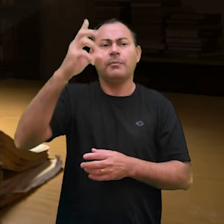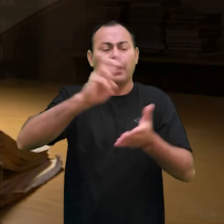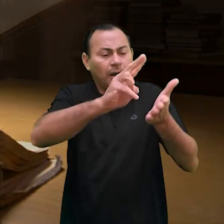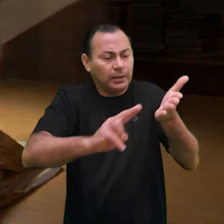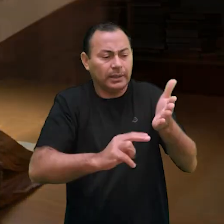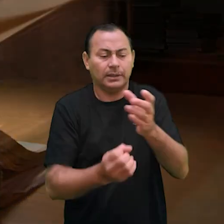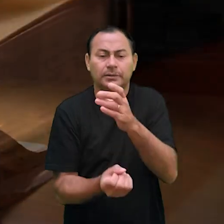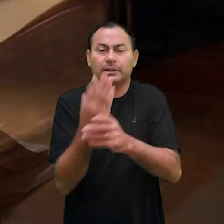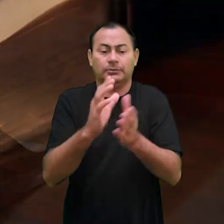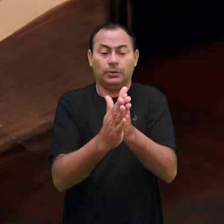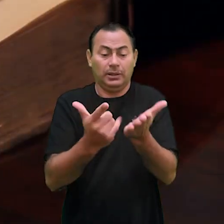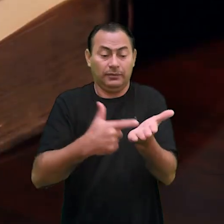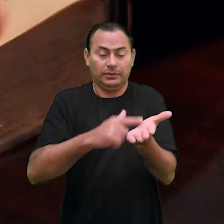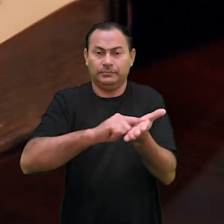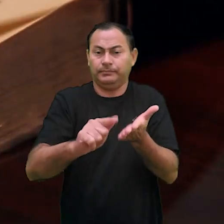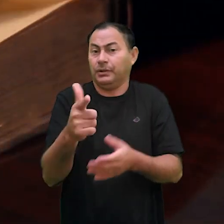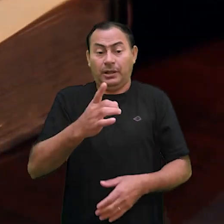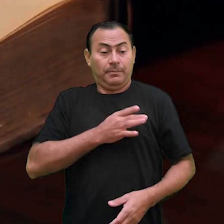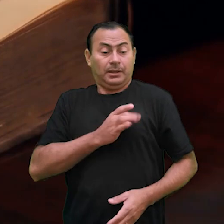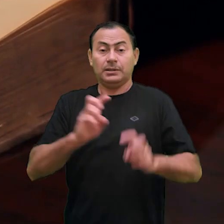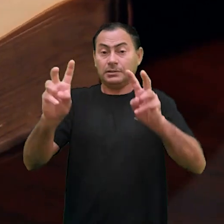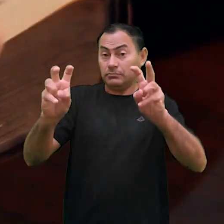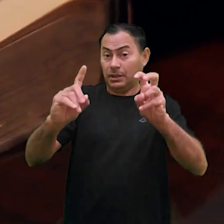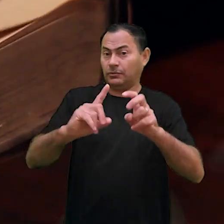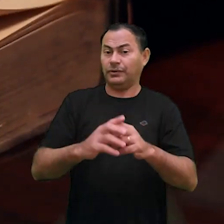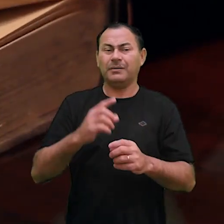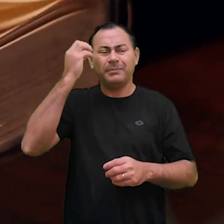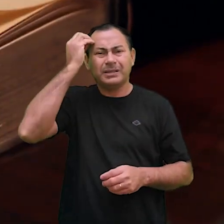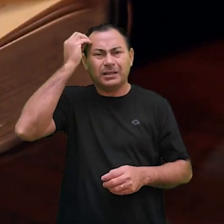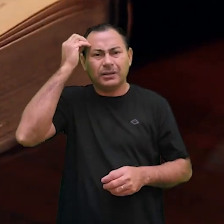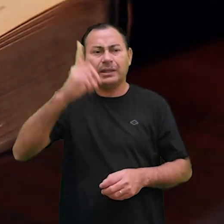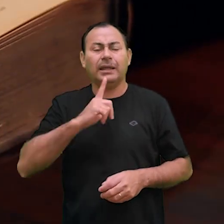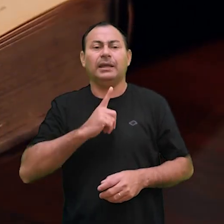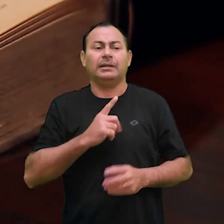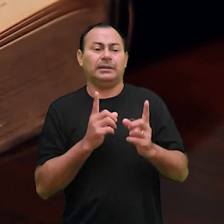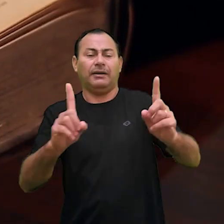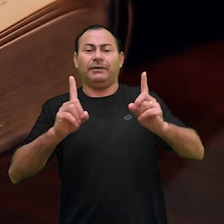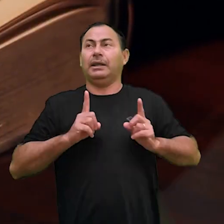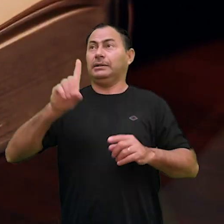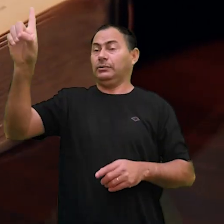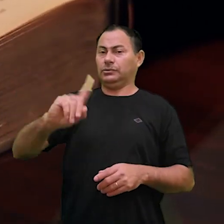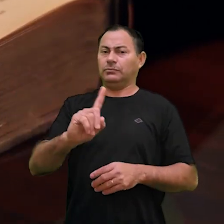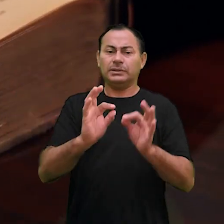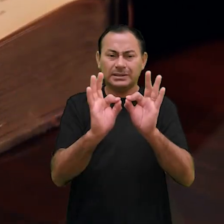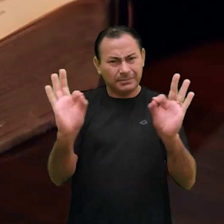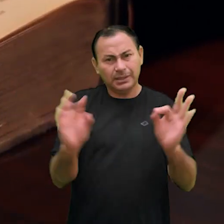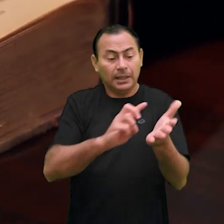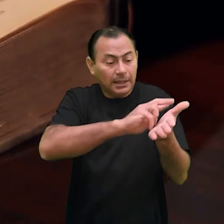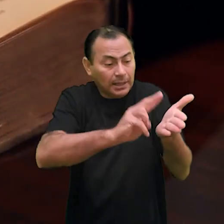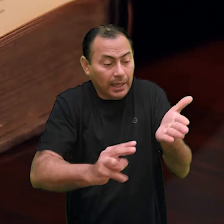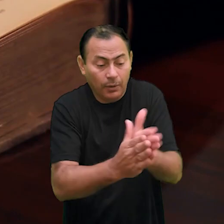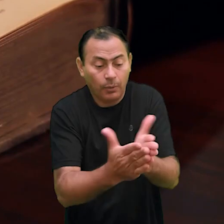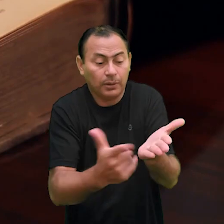esse assunto sempre vem à tona, vamos ler o relato da criação de Gênesis. Não tenha medo desse assunto, não fique pensando que você tem que defender